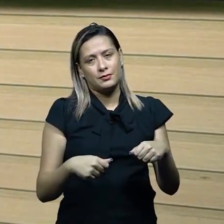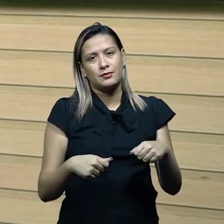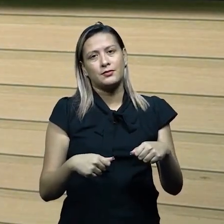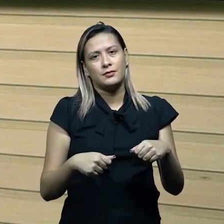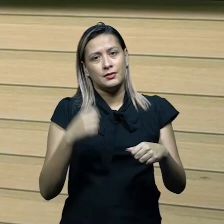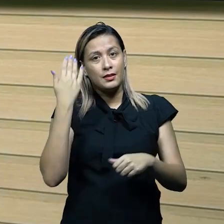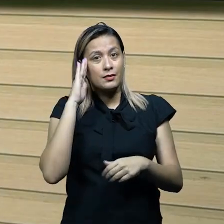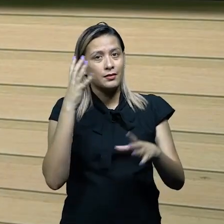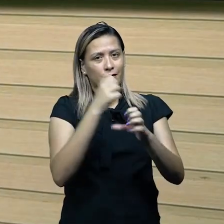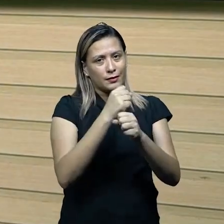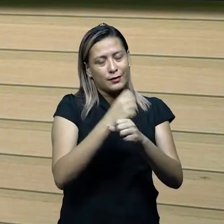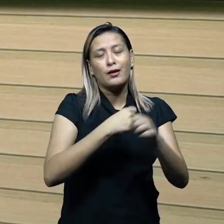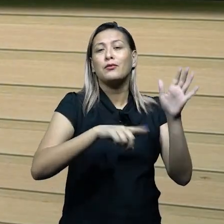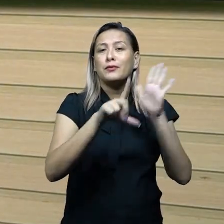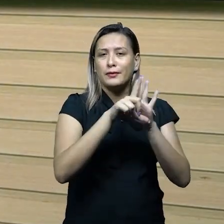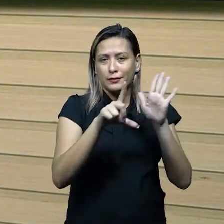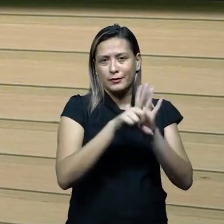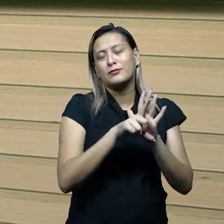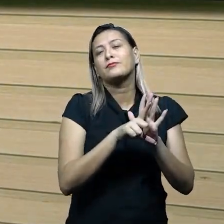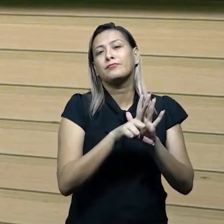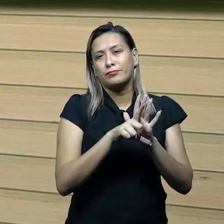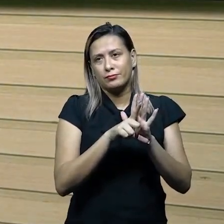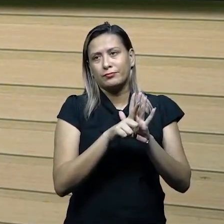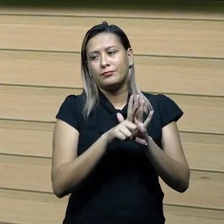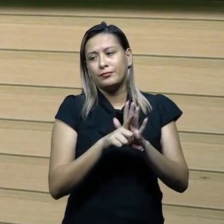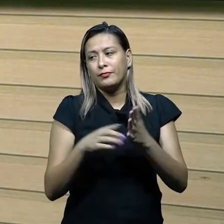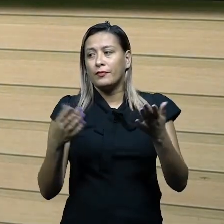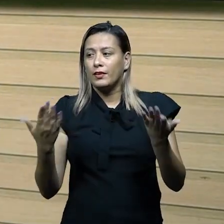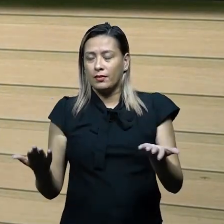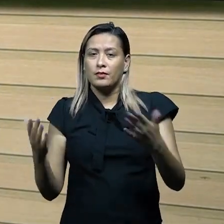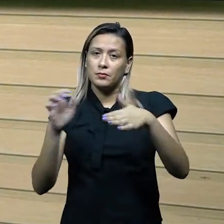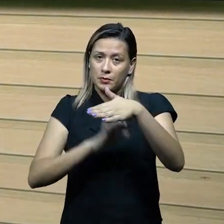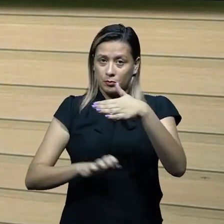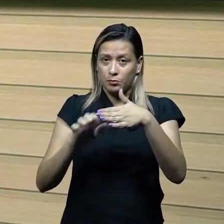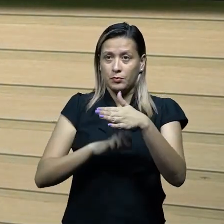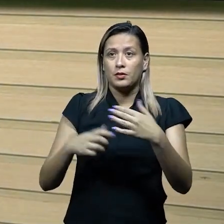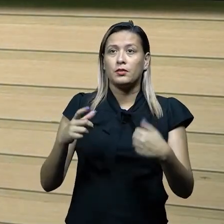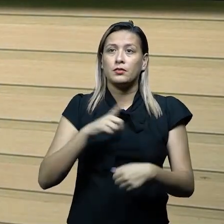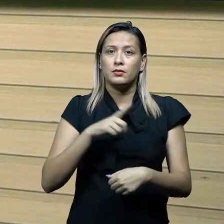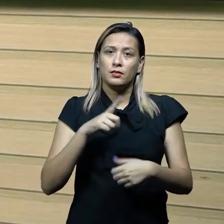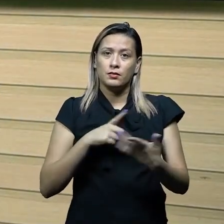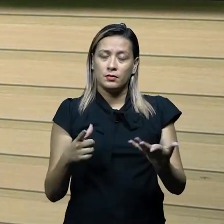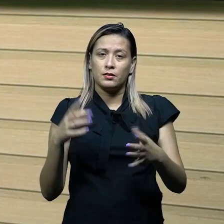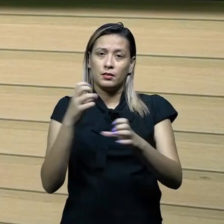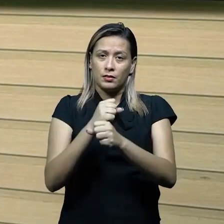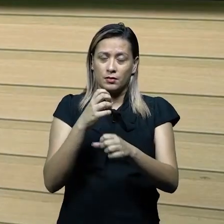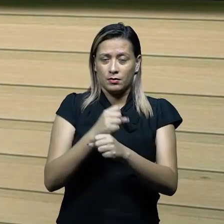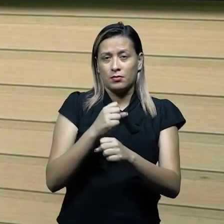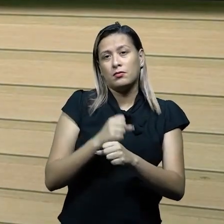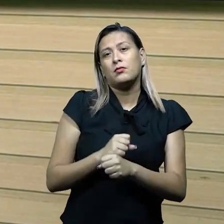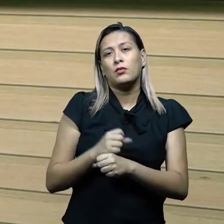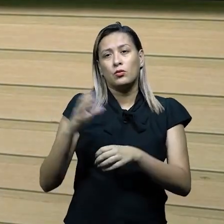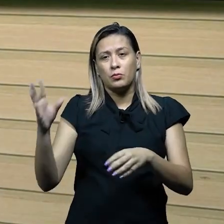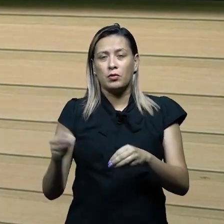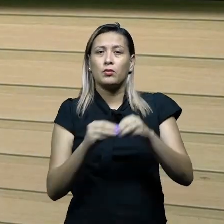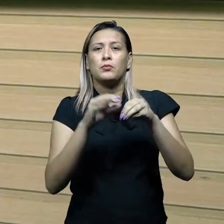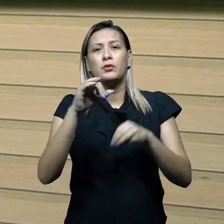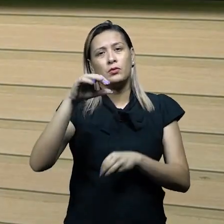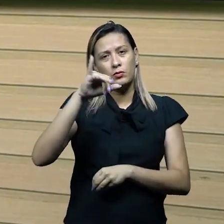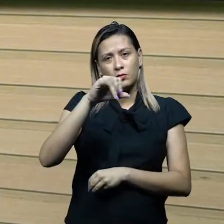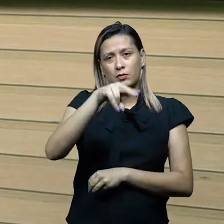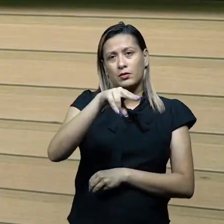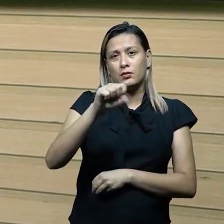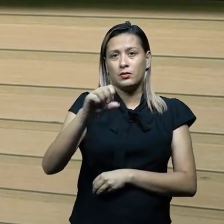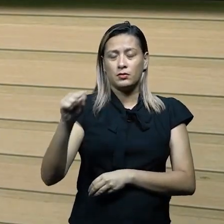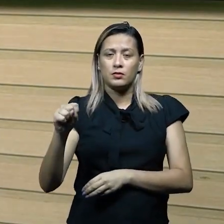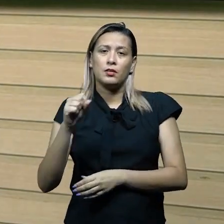trabalha lá não conseguir entender esses cálculos, não conseguir entender as leis, vai errar. E sem falar que as empresas elas têm prazos. Tem um prazo para o